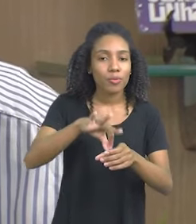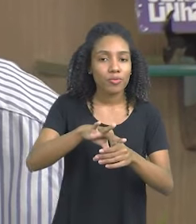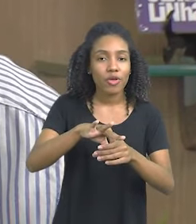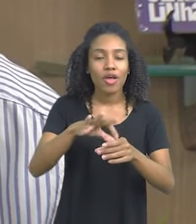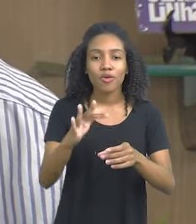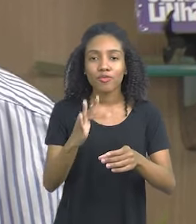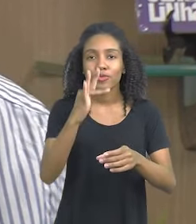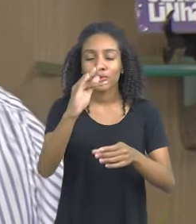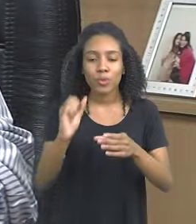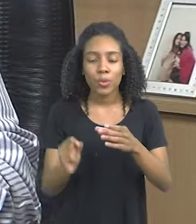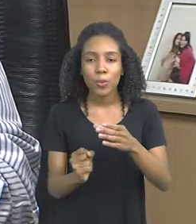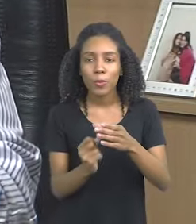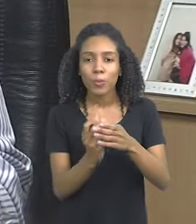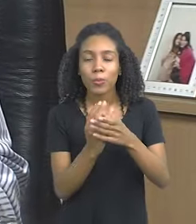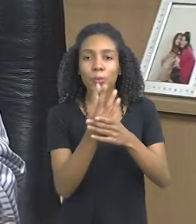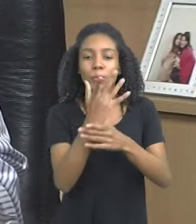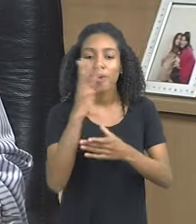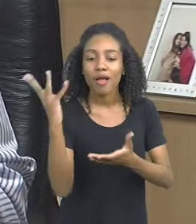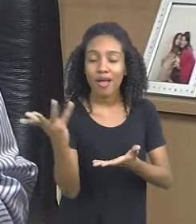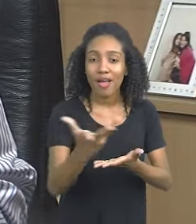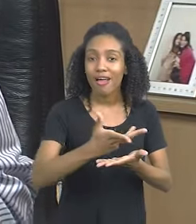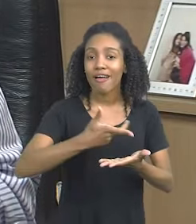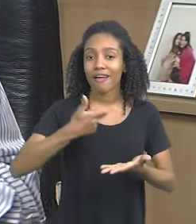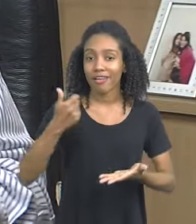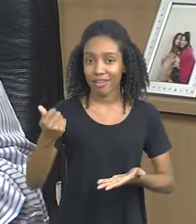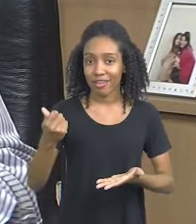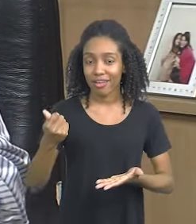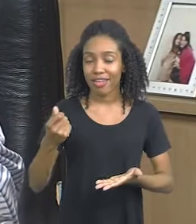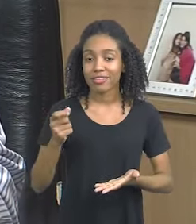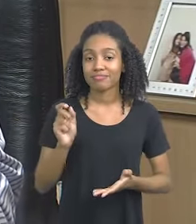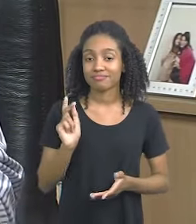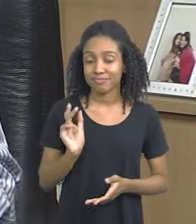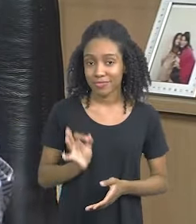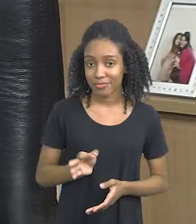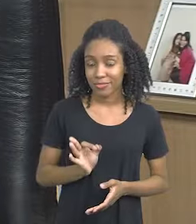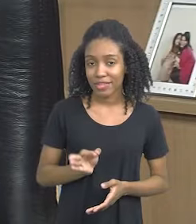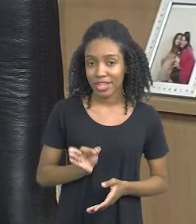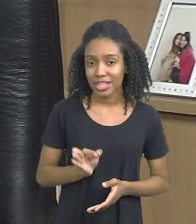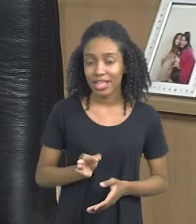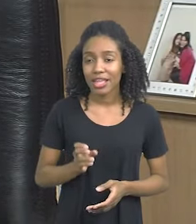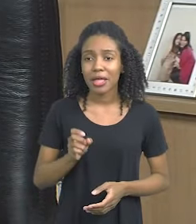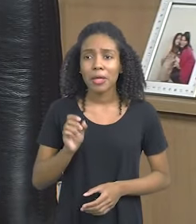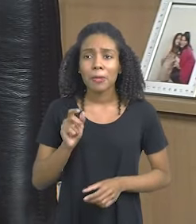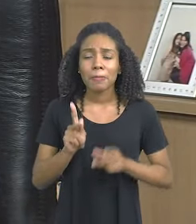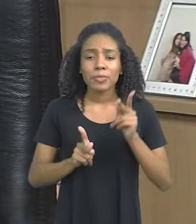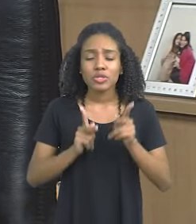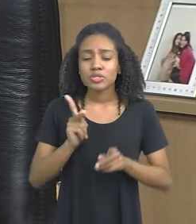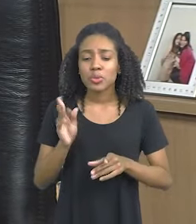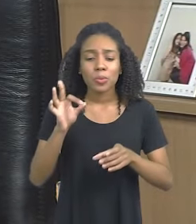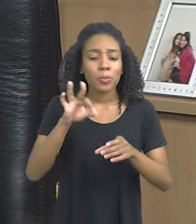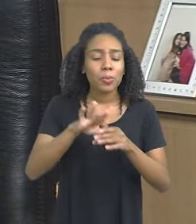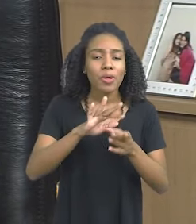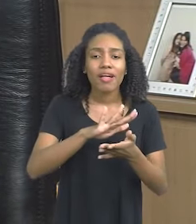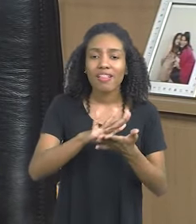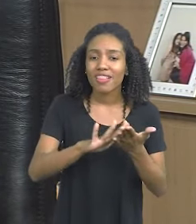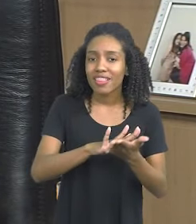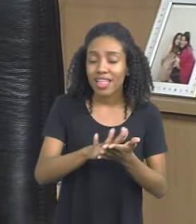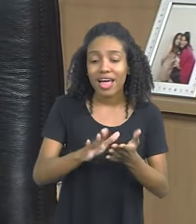semeia, muito vai colher. Essa tradução é excelente, é maravilhosa, né? Esse